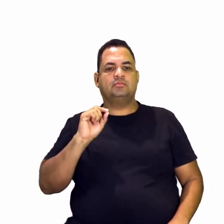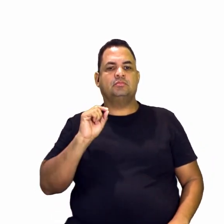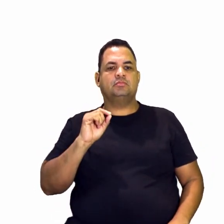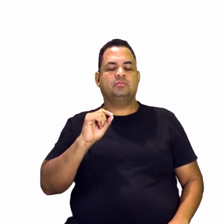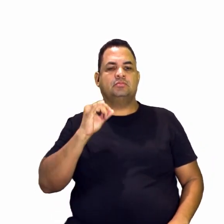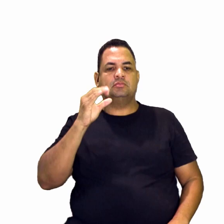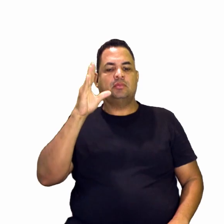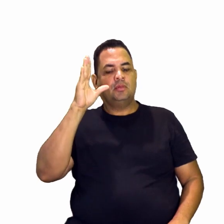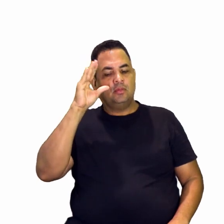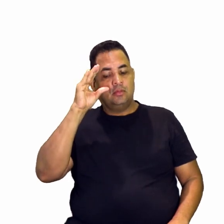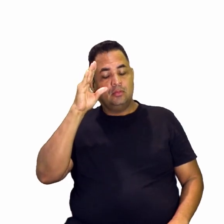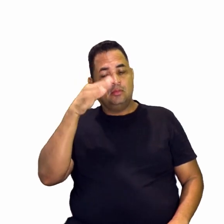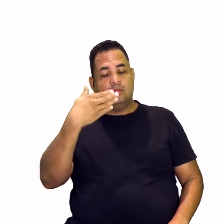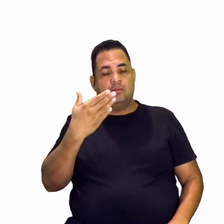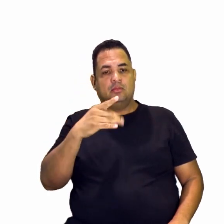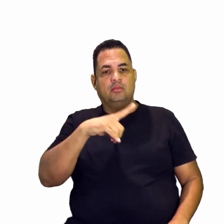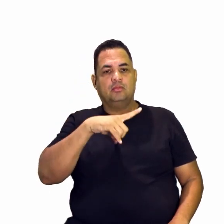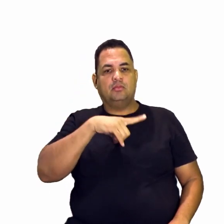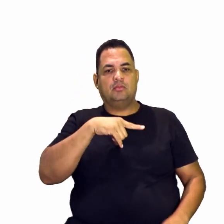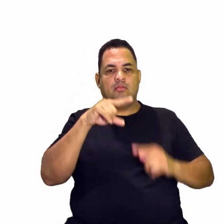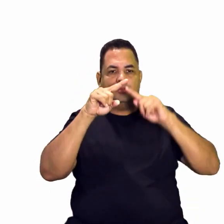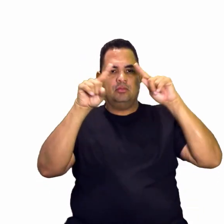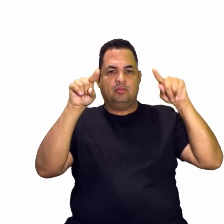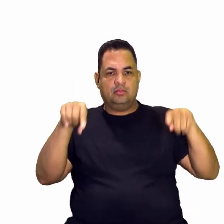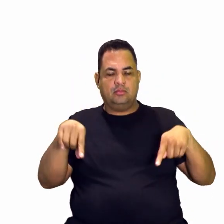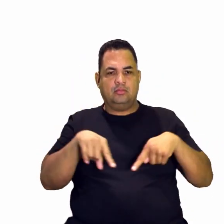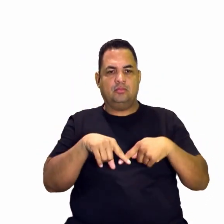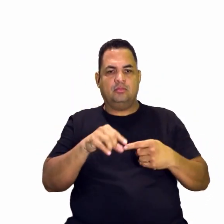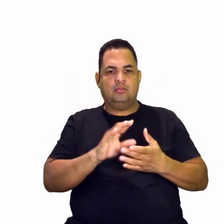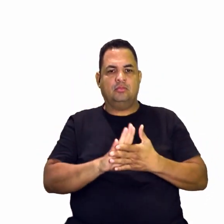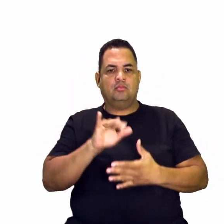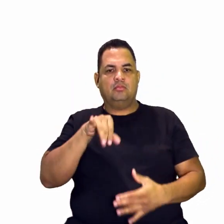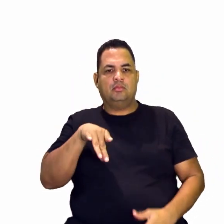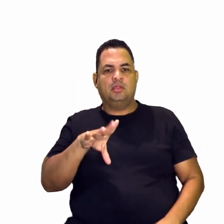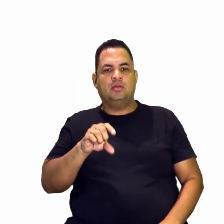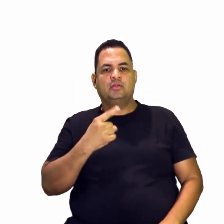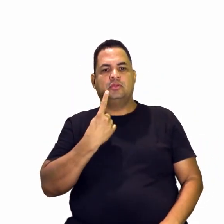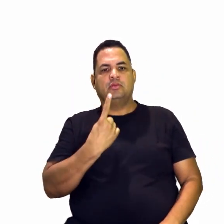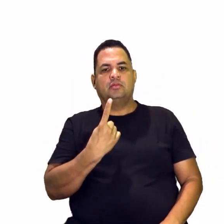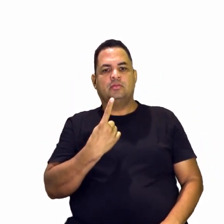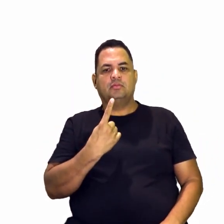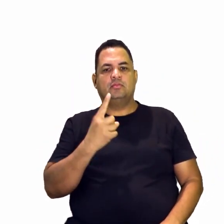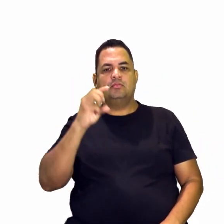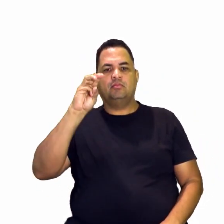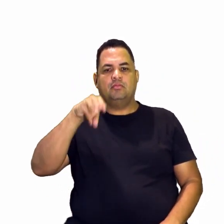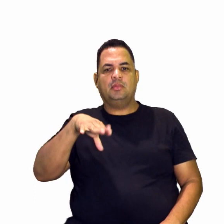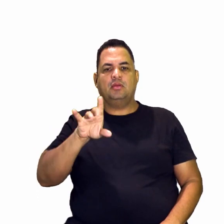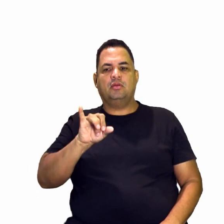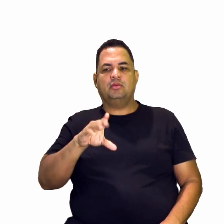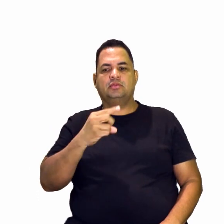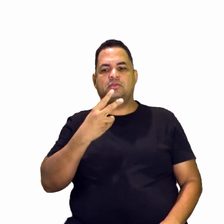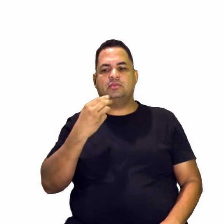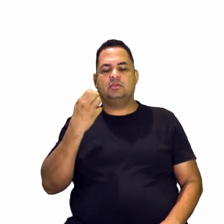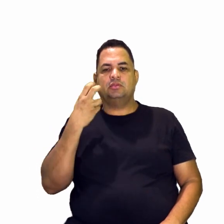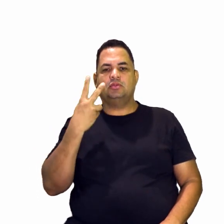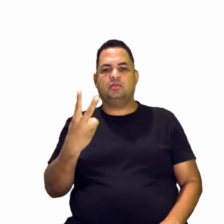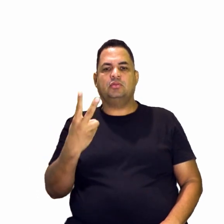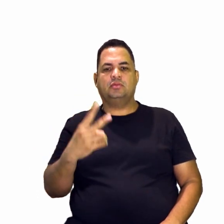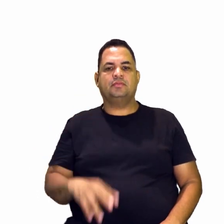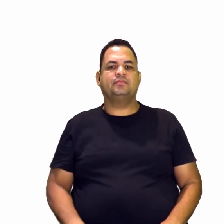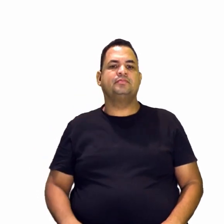interessante e curioso? Aí você tem um quadrinho mostrando meiose 1 e meiose 2,